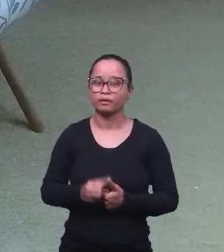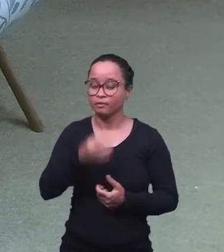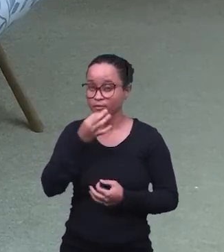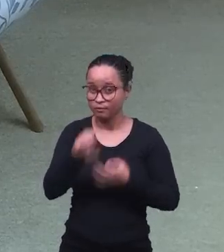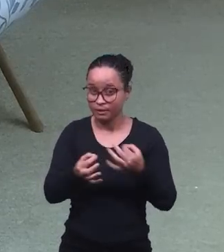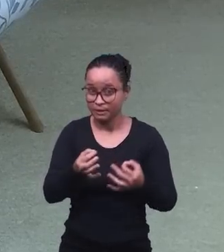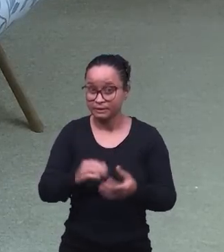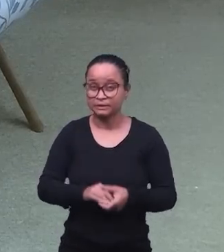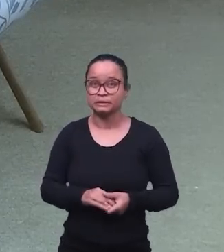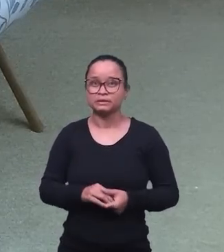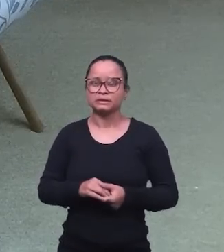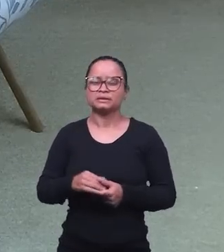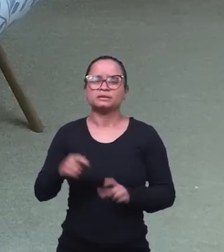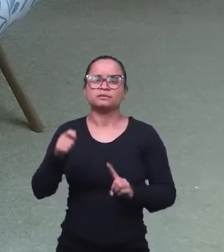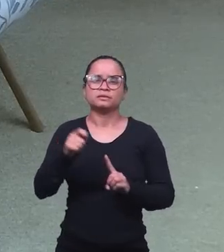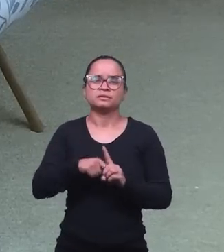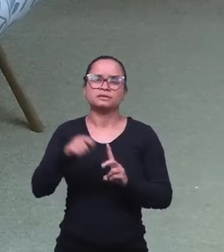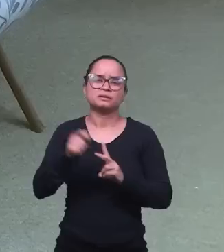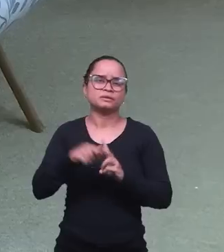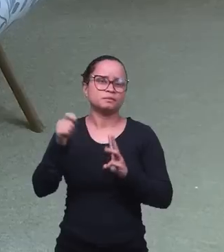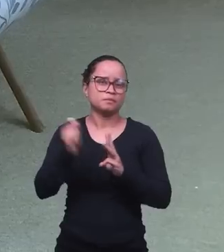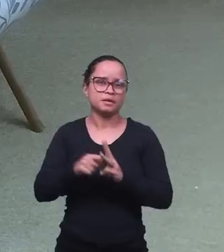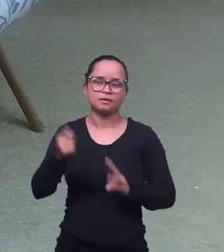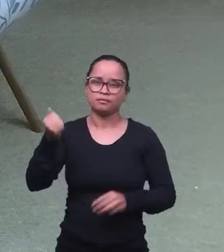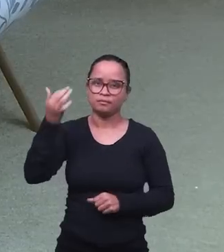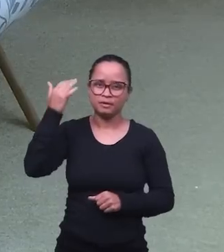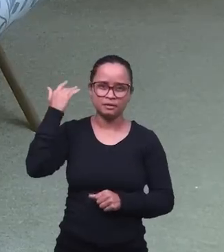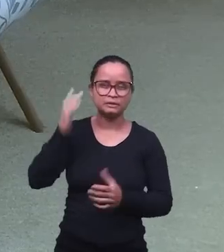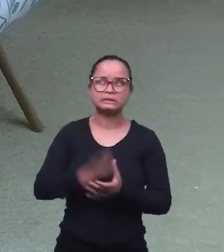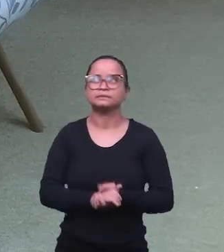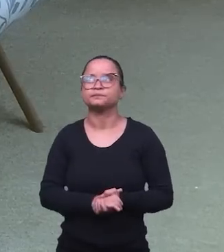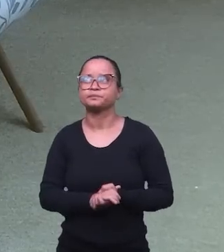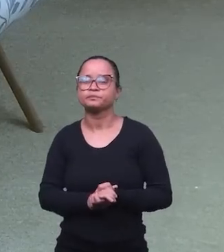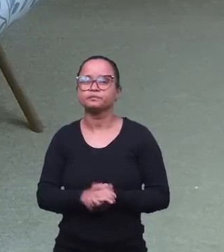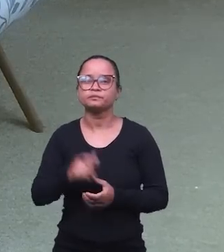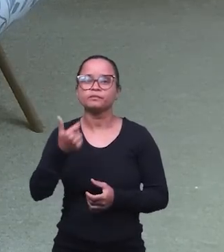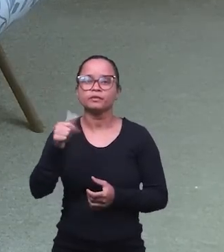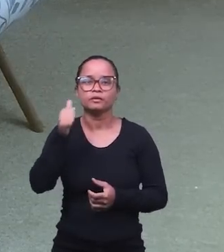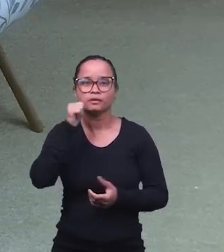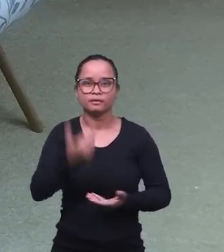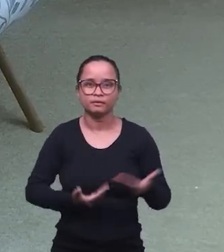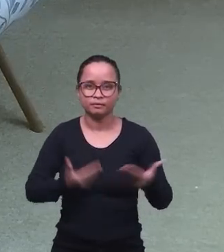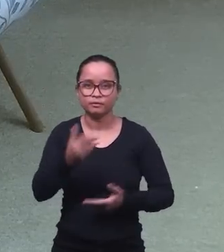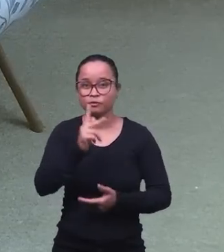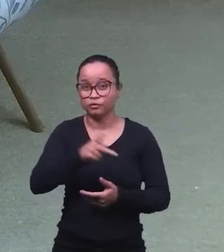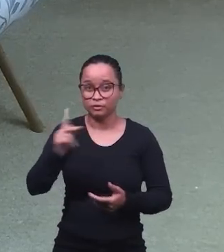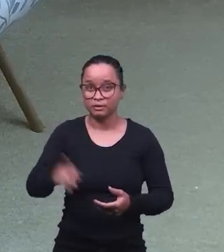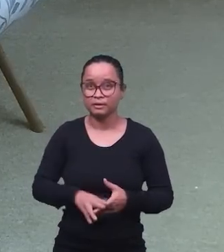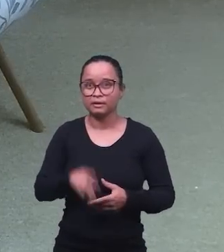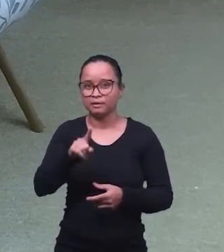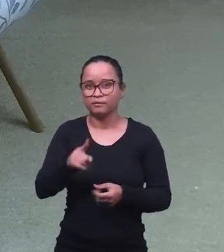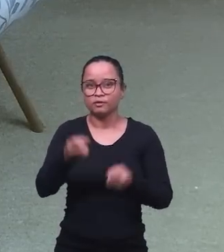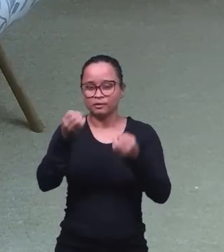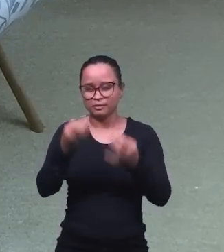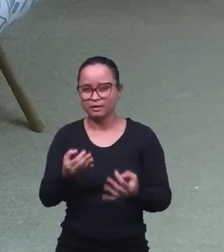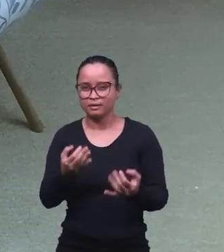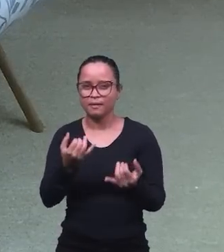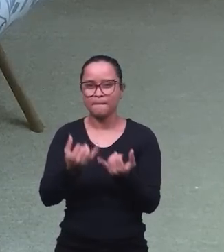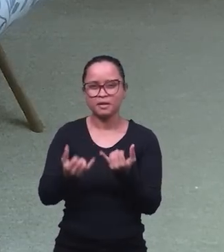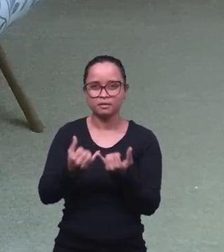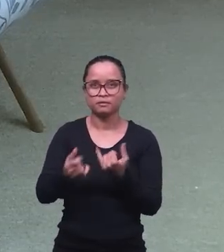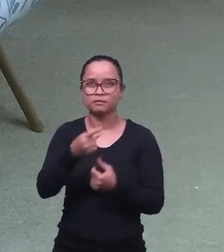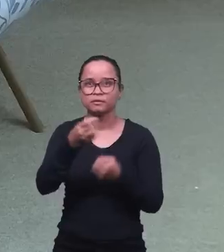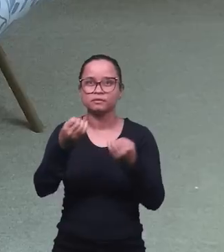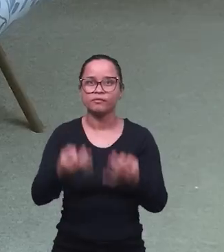esse comentário e há uns 3 meses atrás, mais ou menos, também uma outra serva estava aqui como professora e ela falou algo muito parecido com